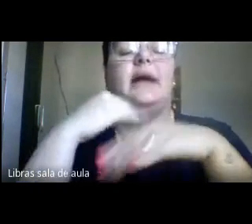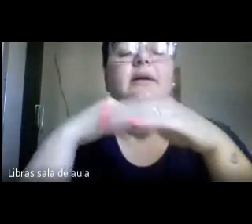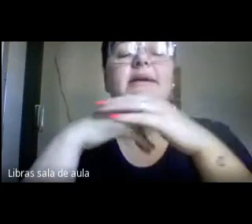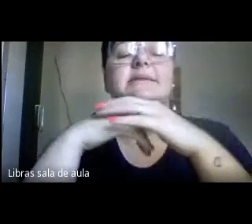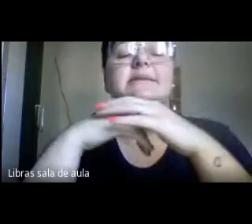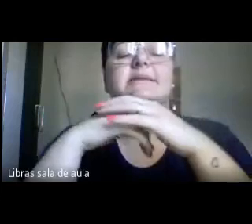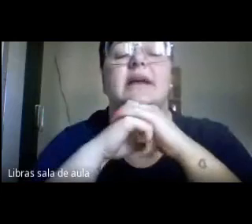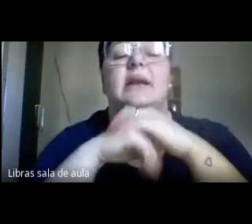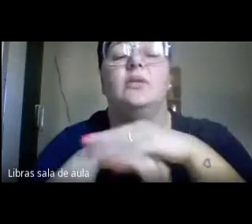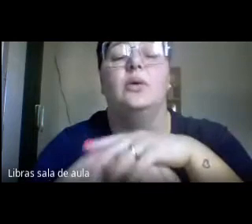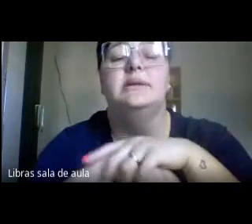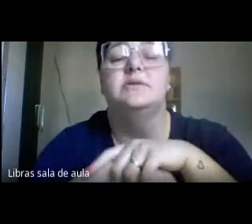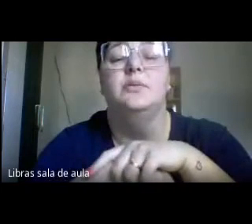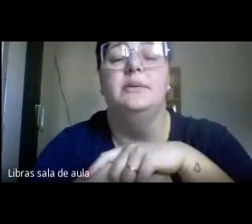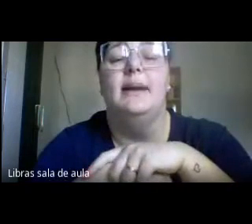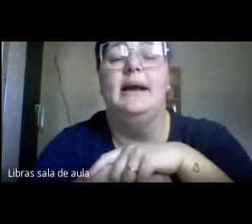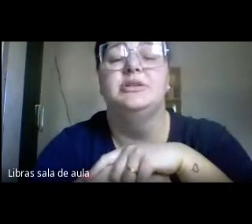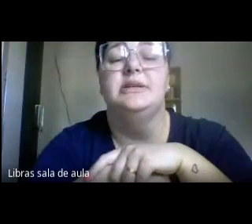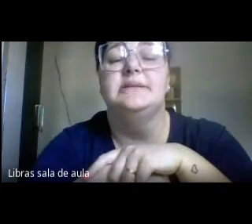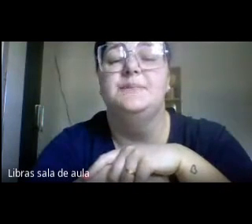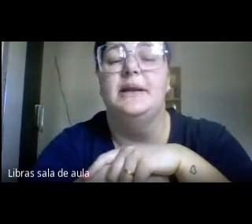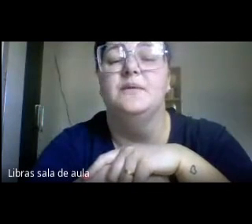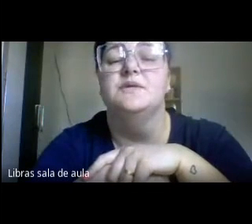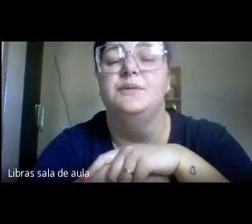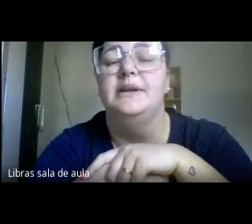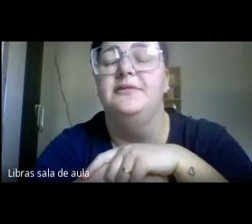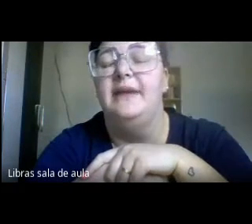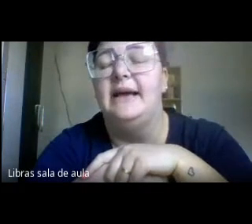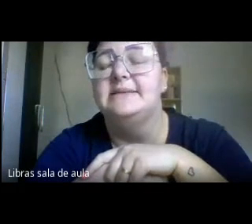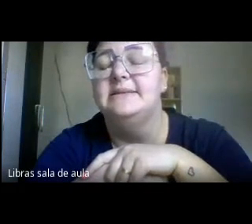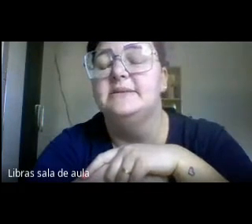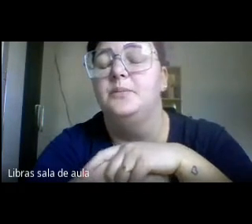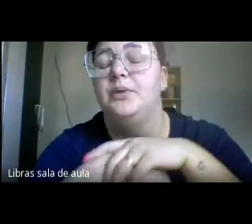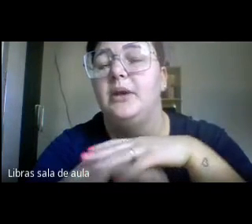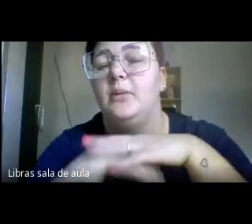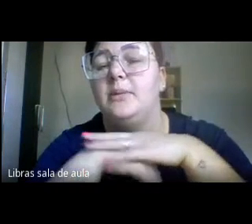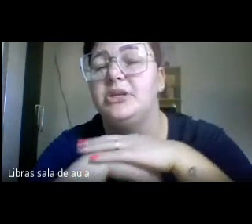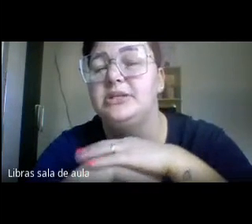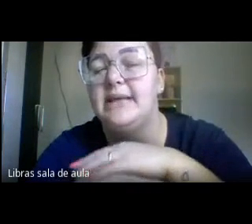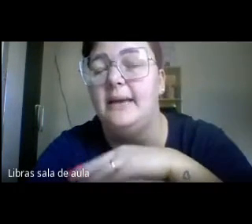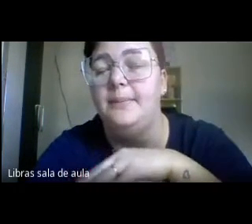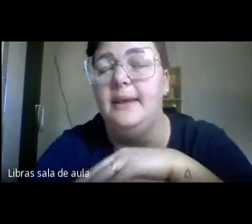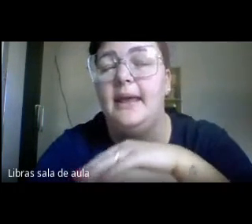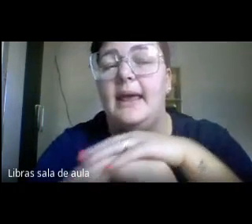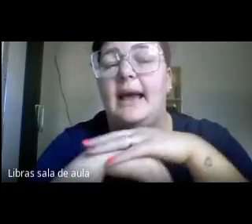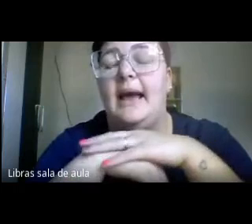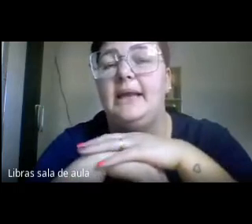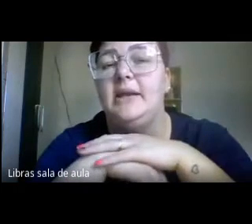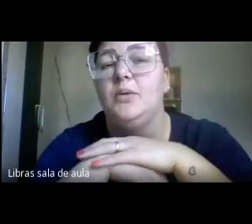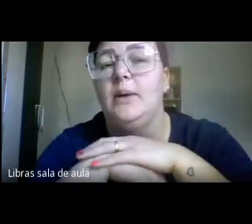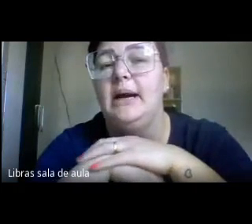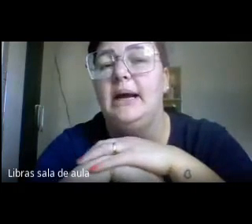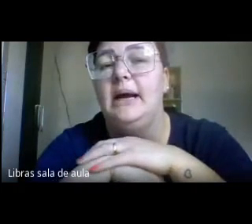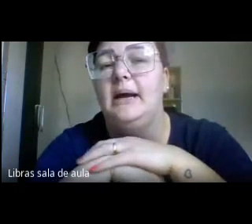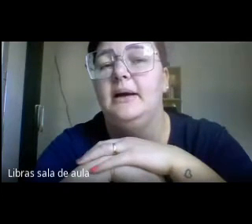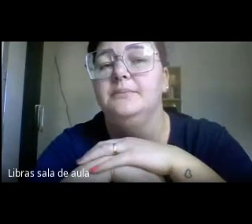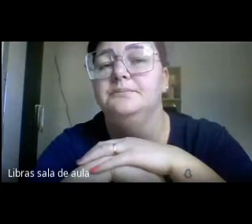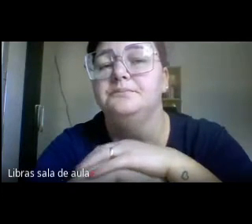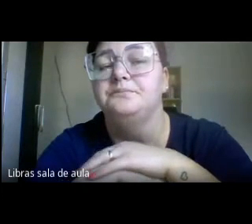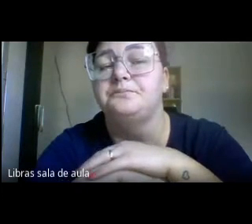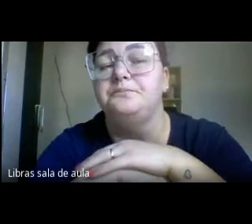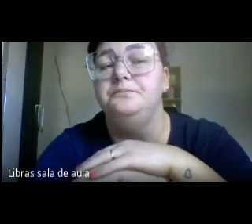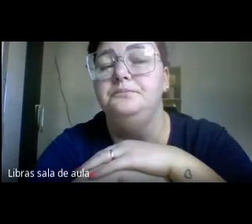Eu trago a questão dos cartões com imagens para construir frases, porque, como a gente sabe, a